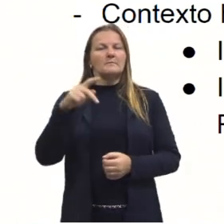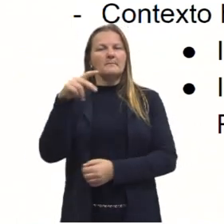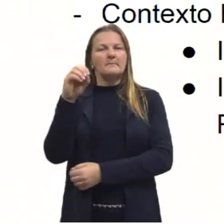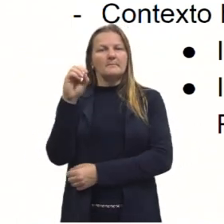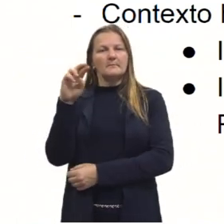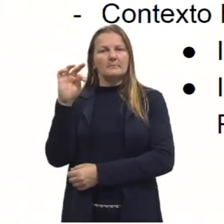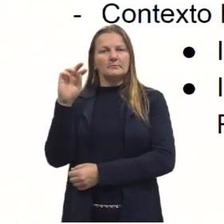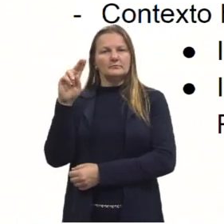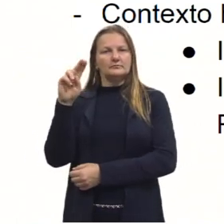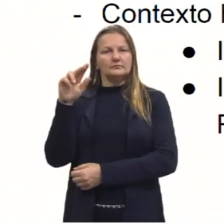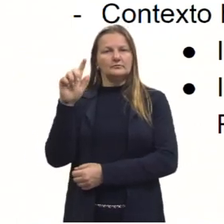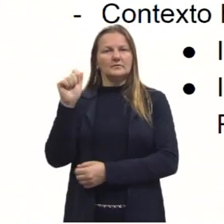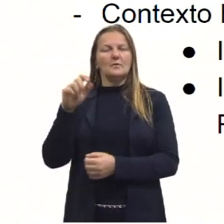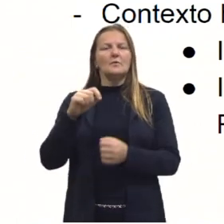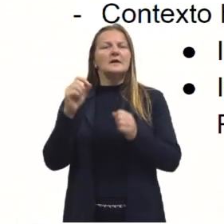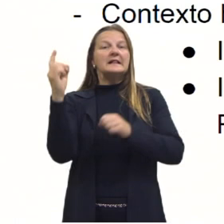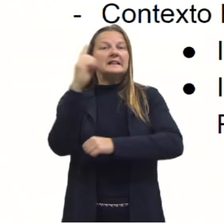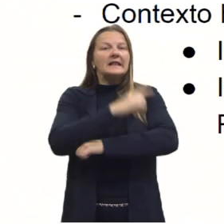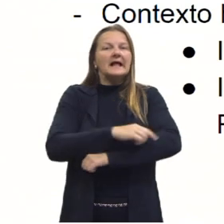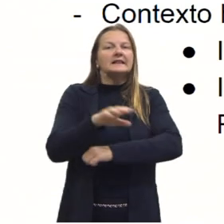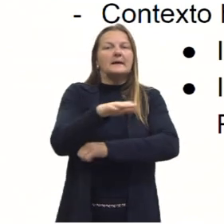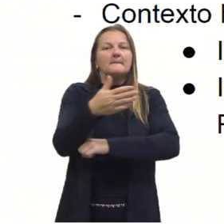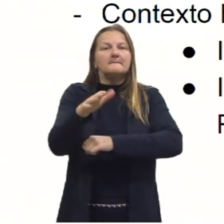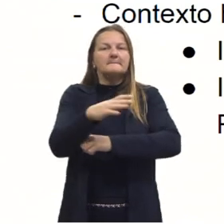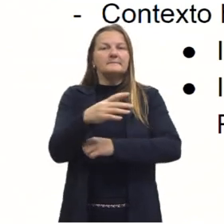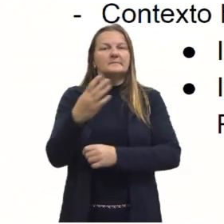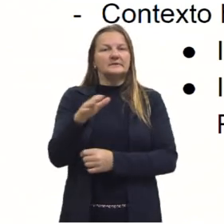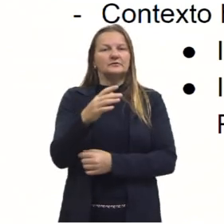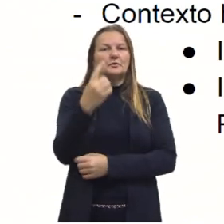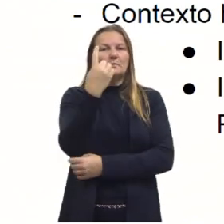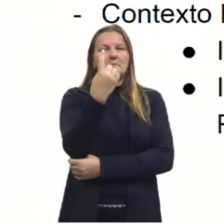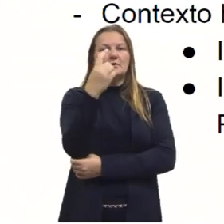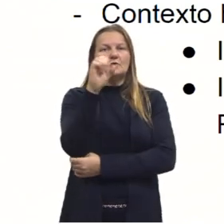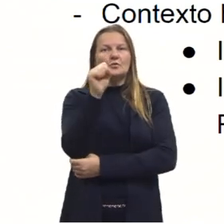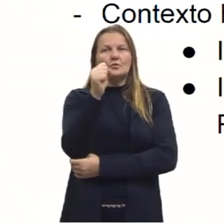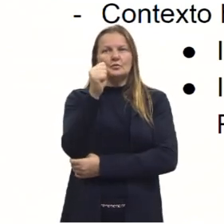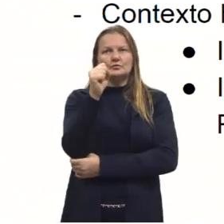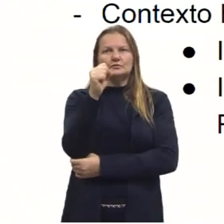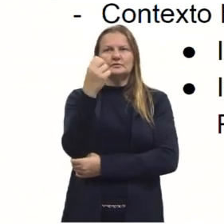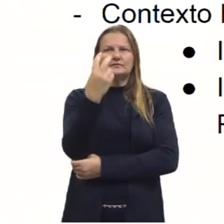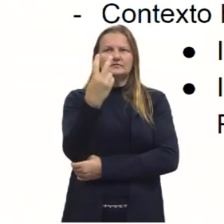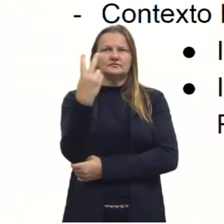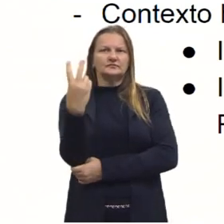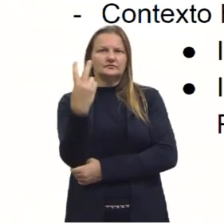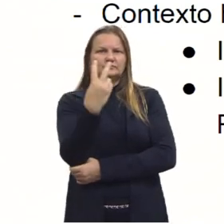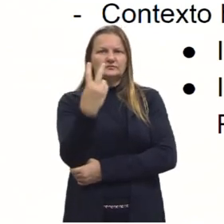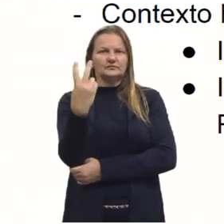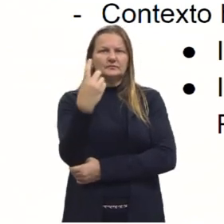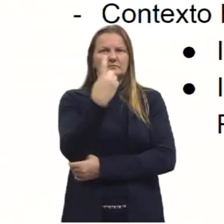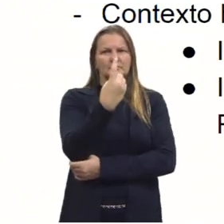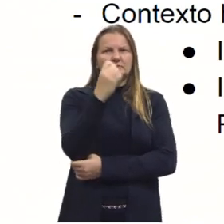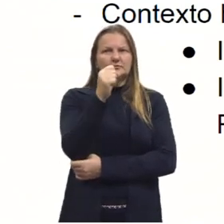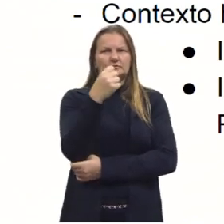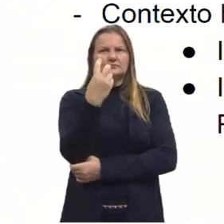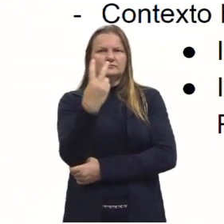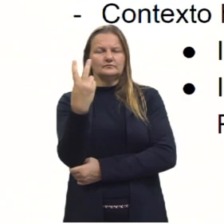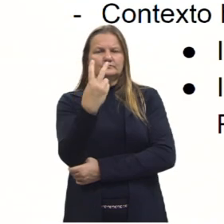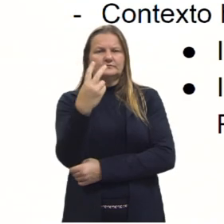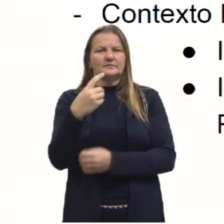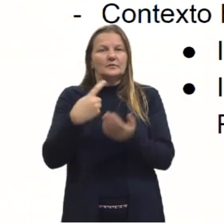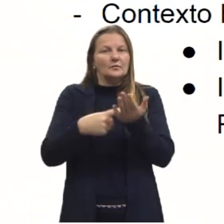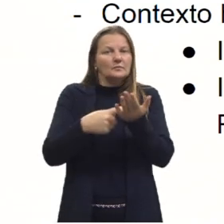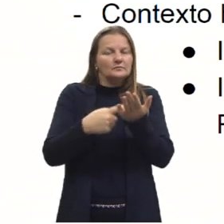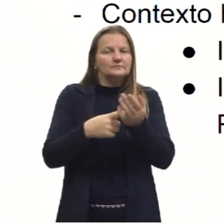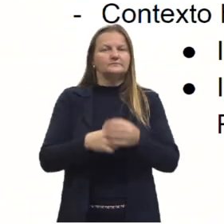EA data que a gente diz a que o Brasil estou independente é um 1822 a gente pensa convenção na